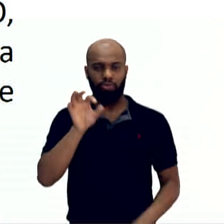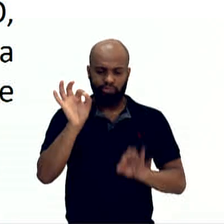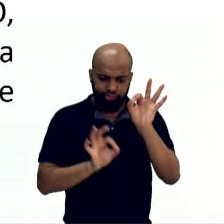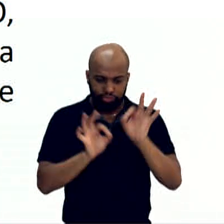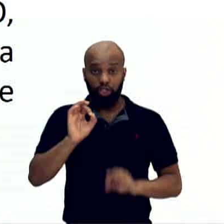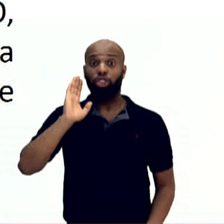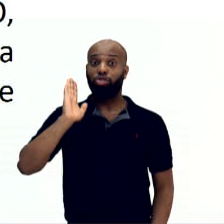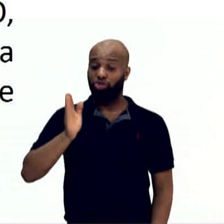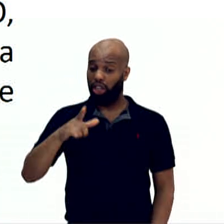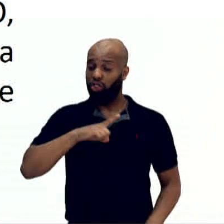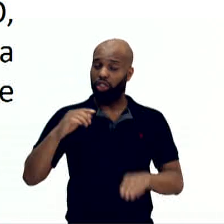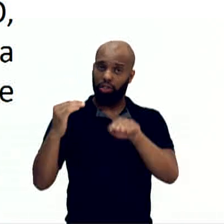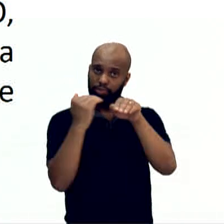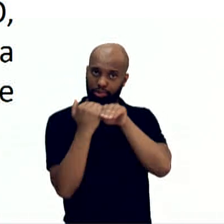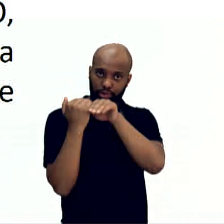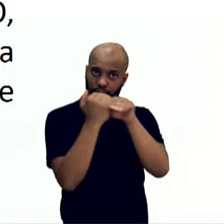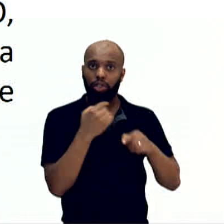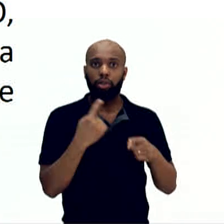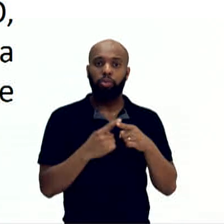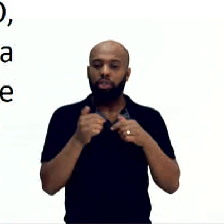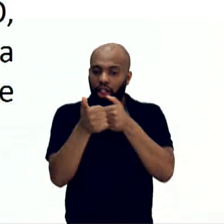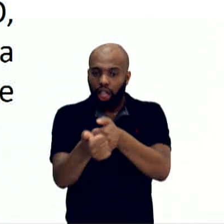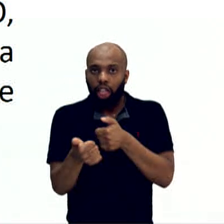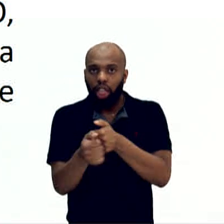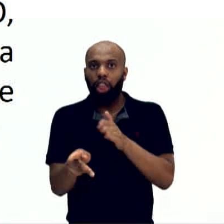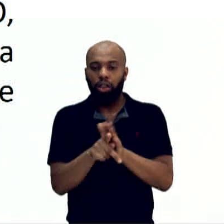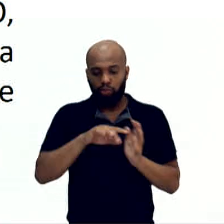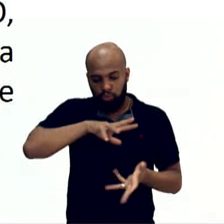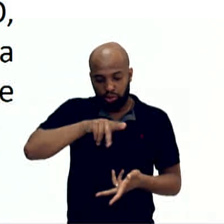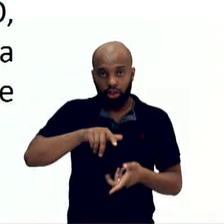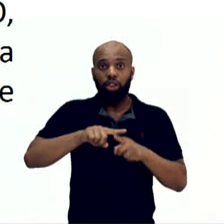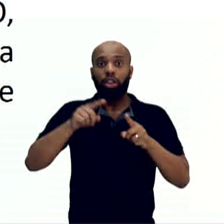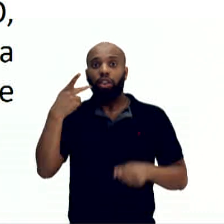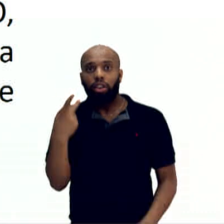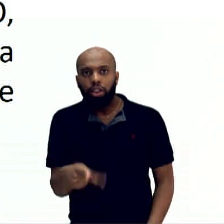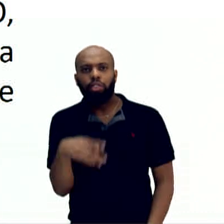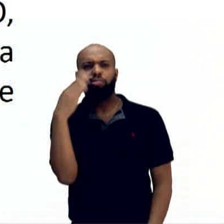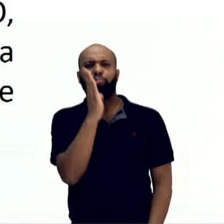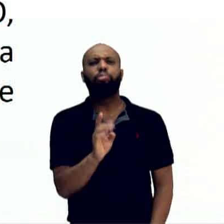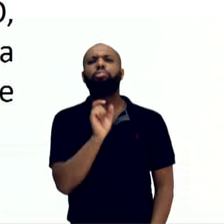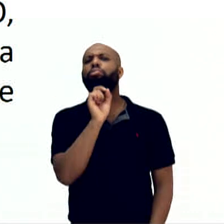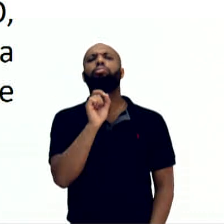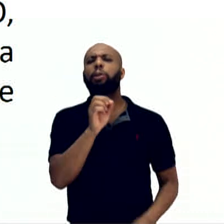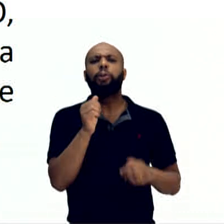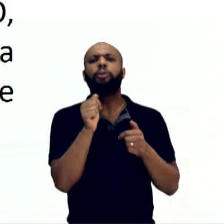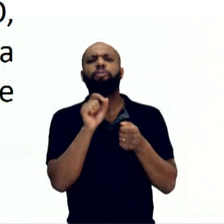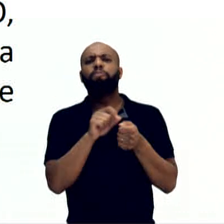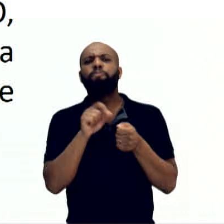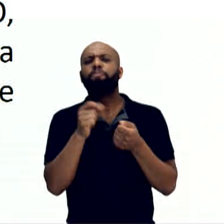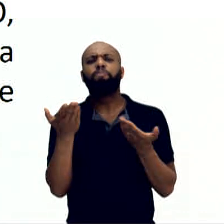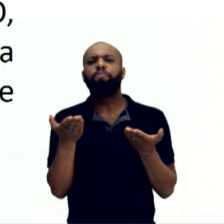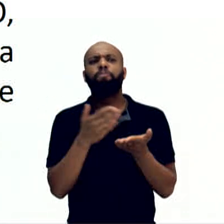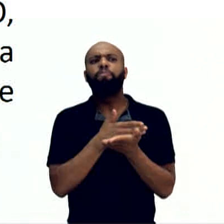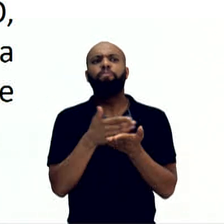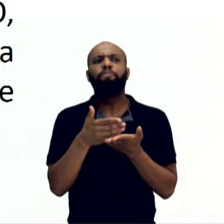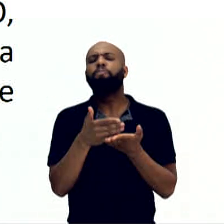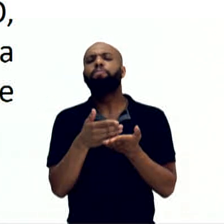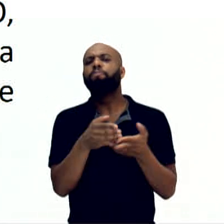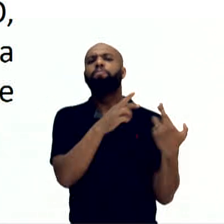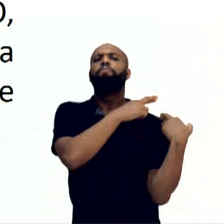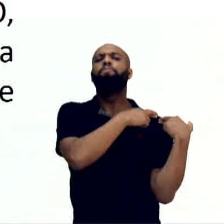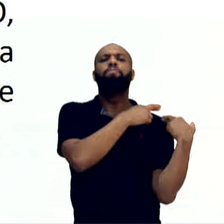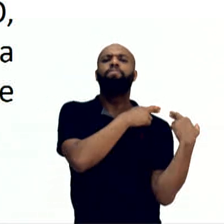dar, não é? Então, eles pensaram assim, não, então vamos fazer o seguinte. Vamos pegar uma corda